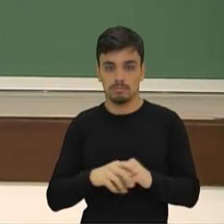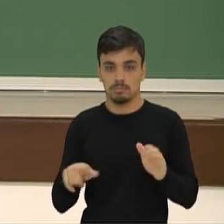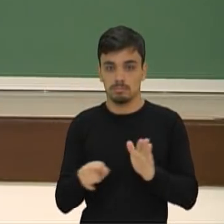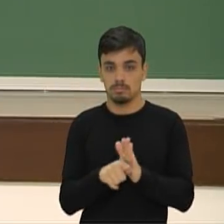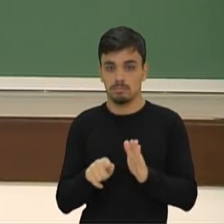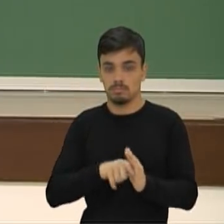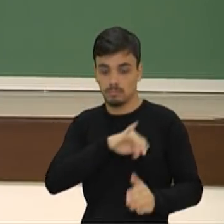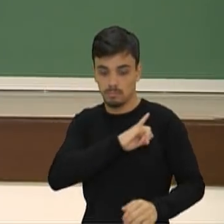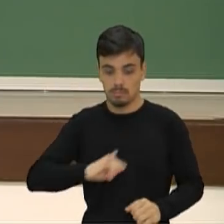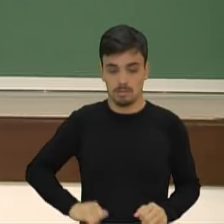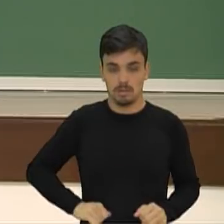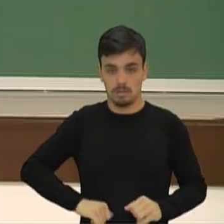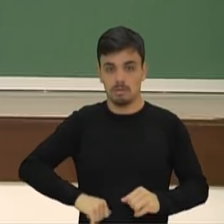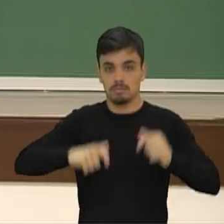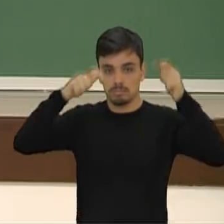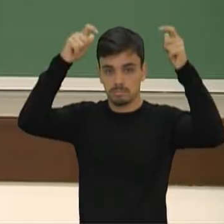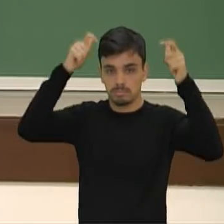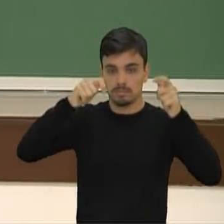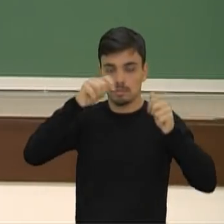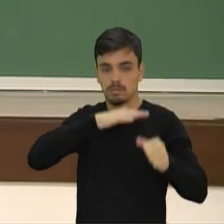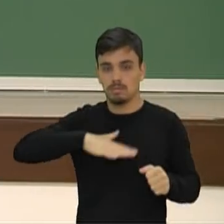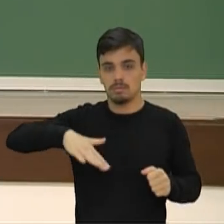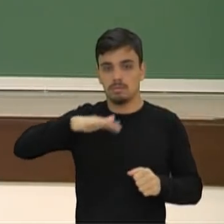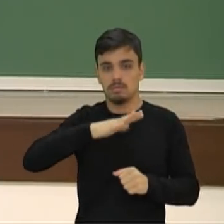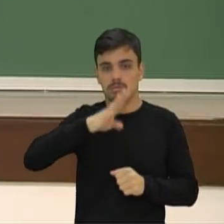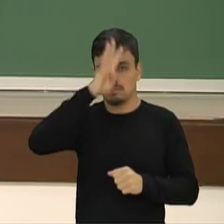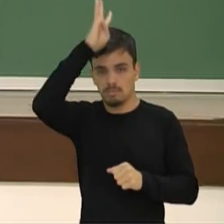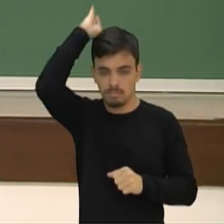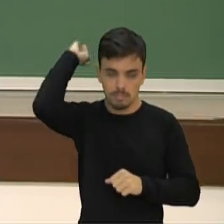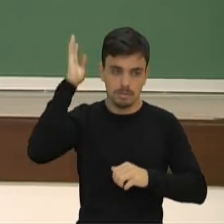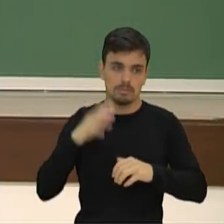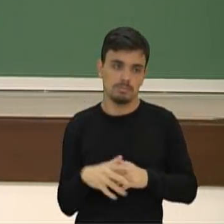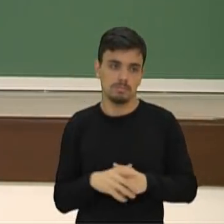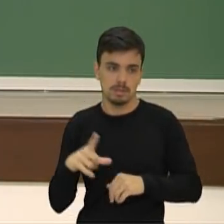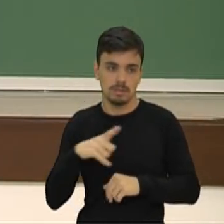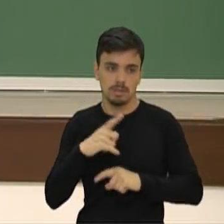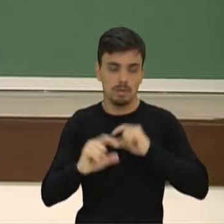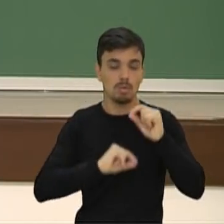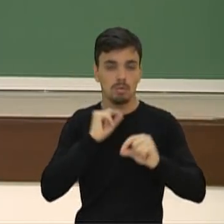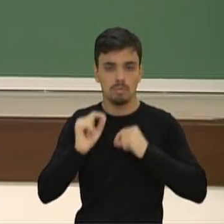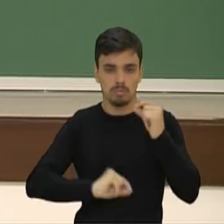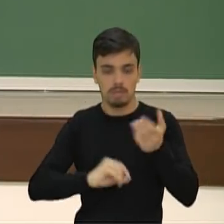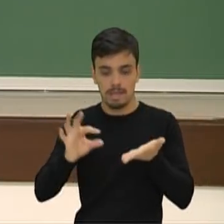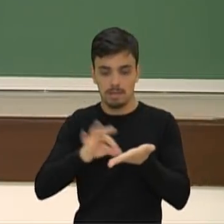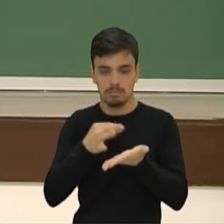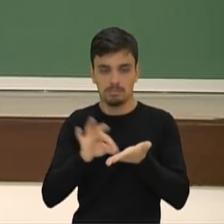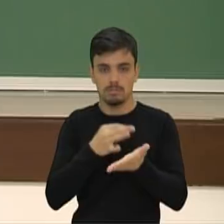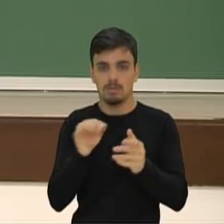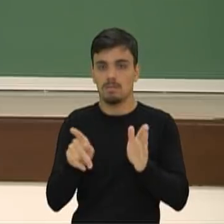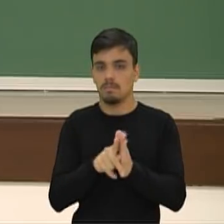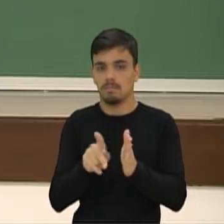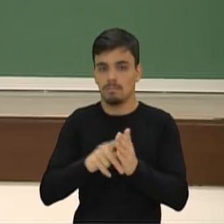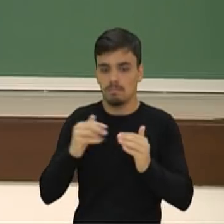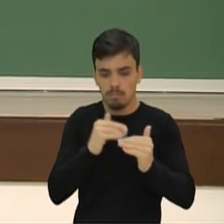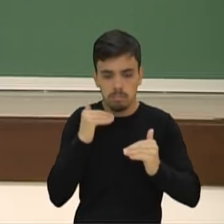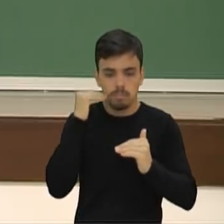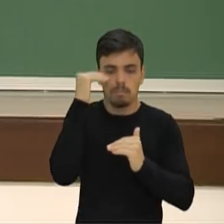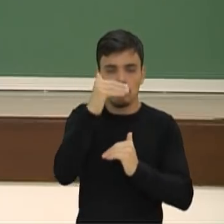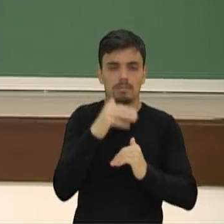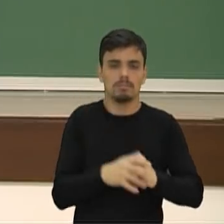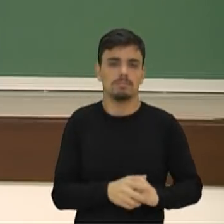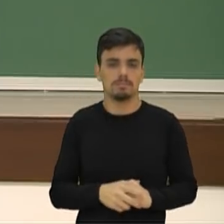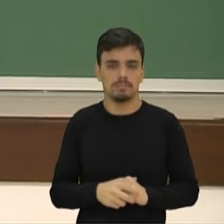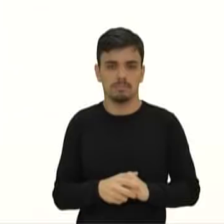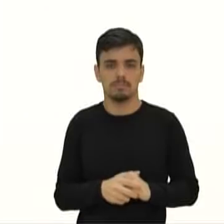Romano. Aí, trabalhando nesse contexto ali, você tem agulhas mais modernas. E um detalhe que eu trago para vocês aqui, essas